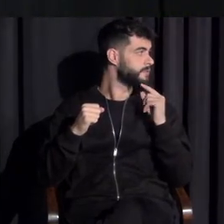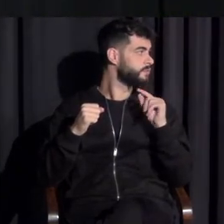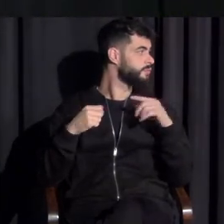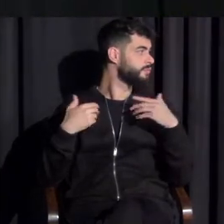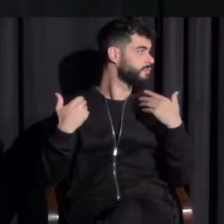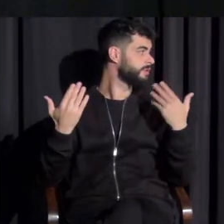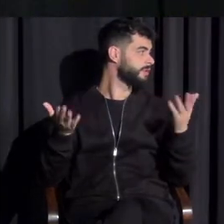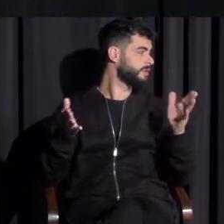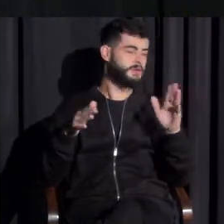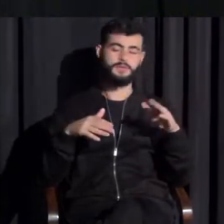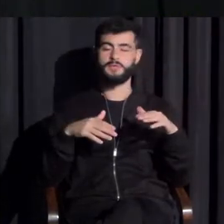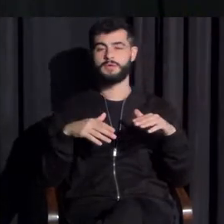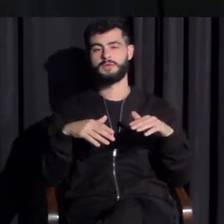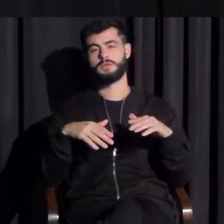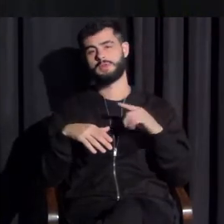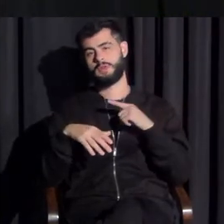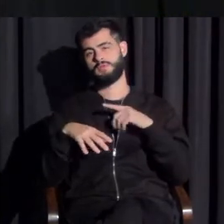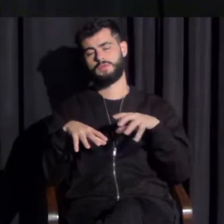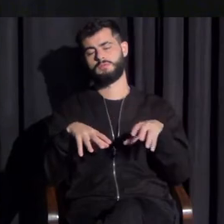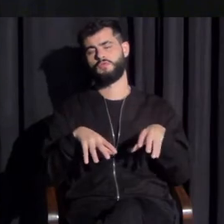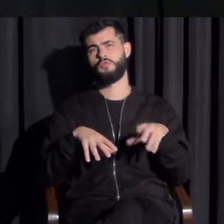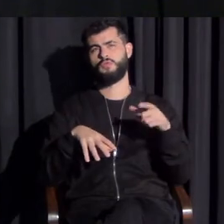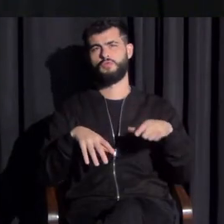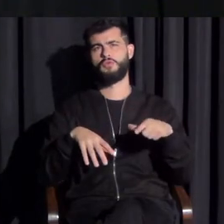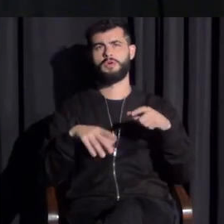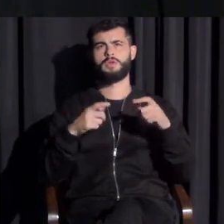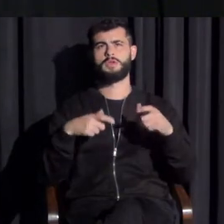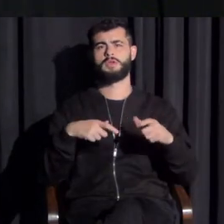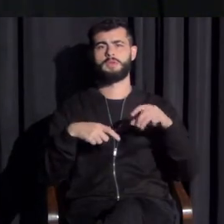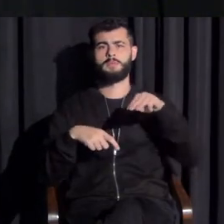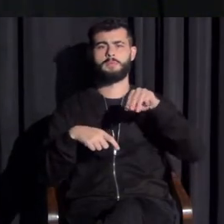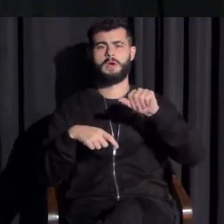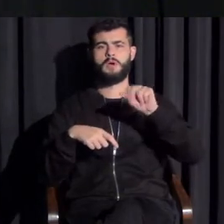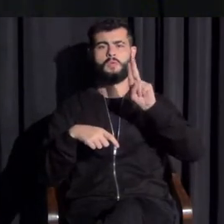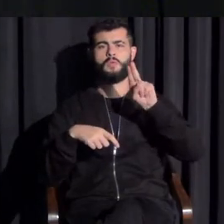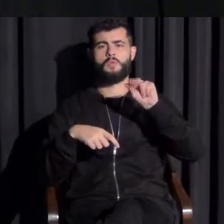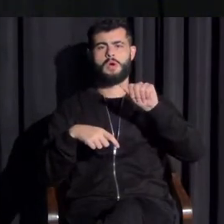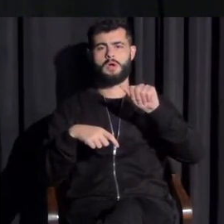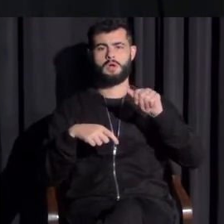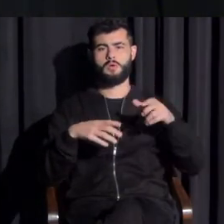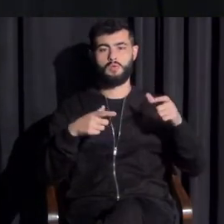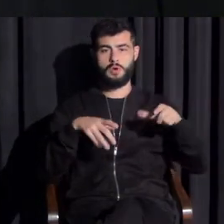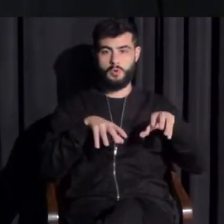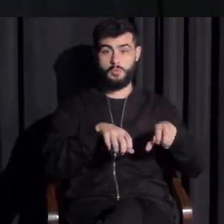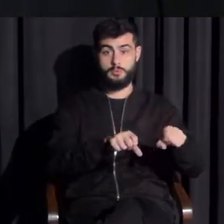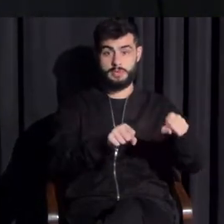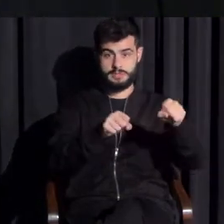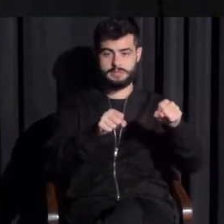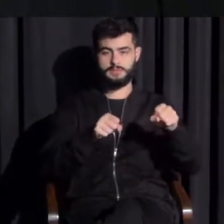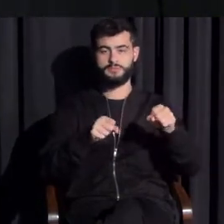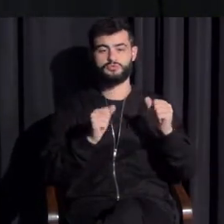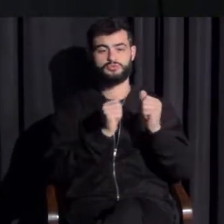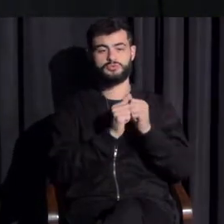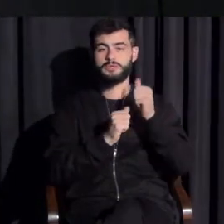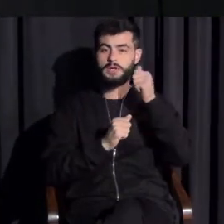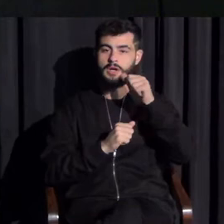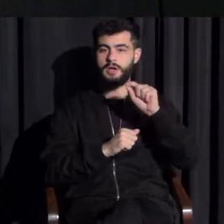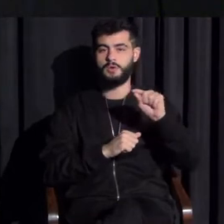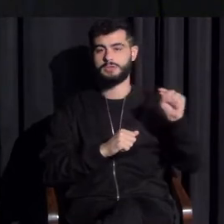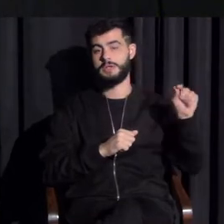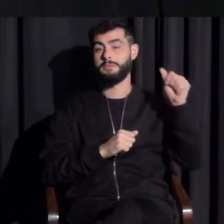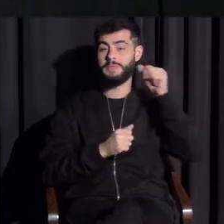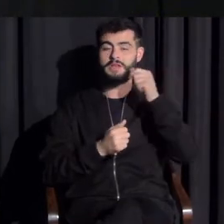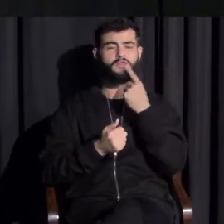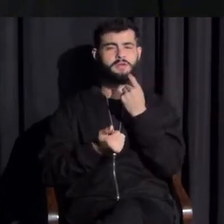Um dos dias na ocupação Mauá com as crianças, uma garota, ela fez um desenho com um monte de coisas